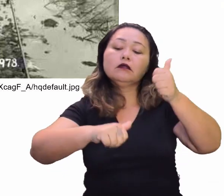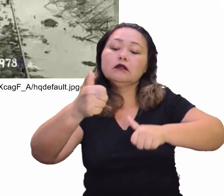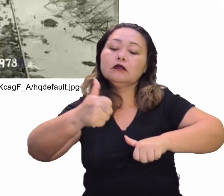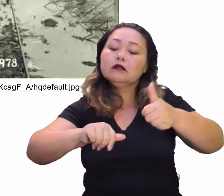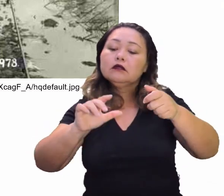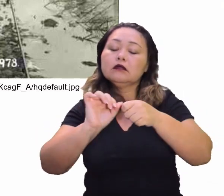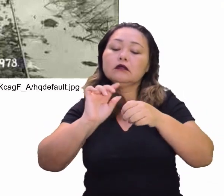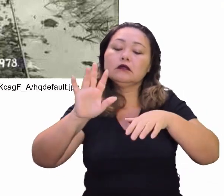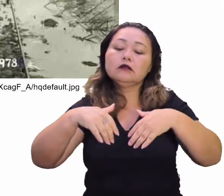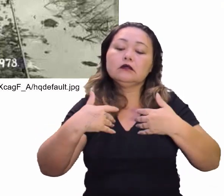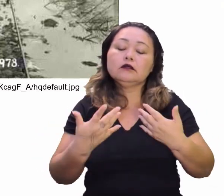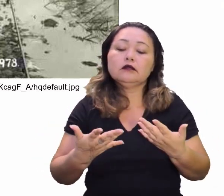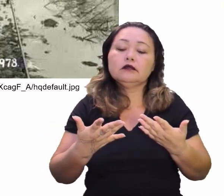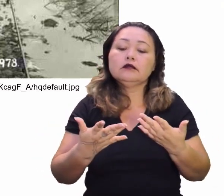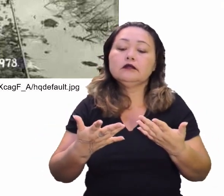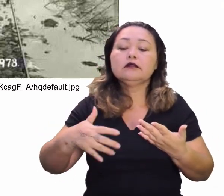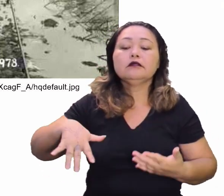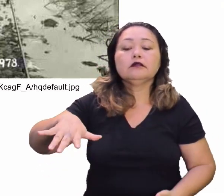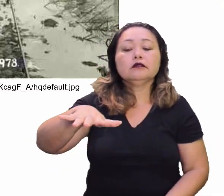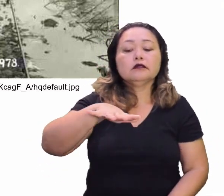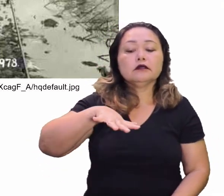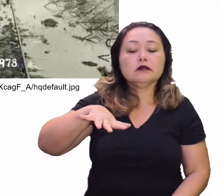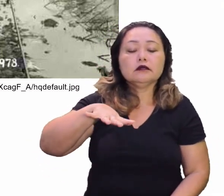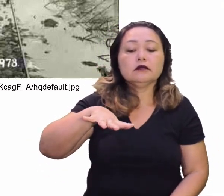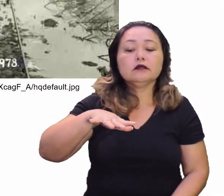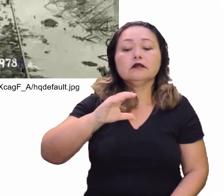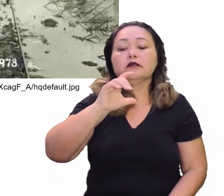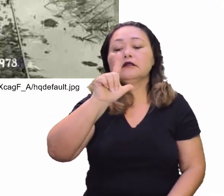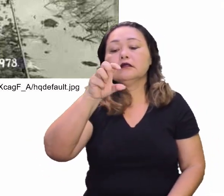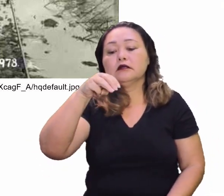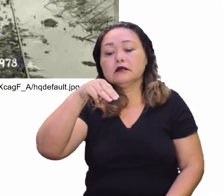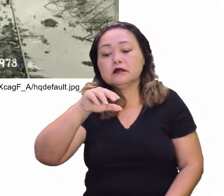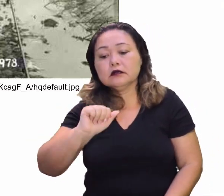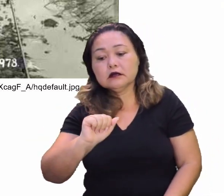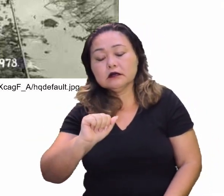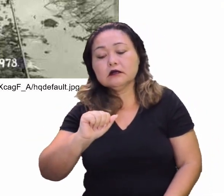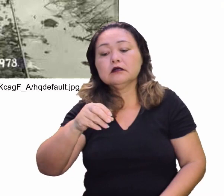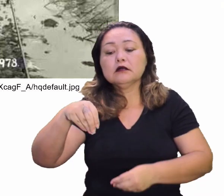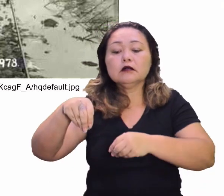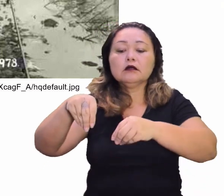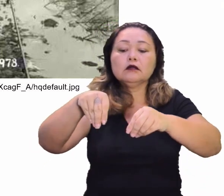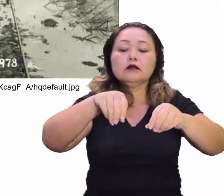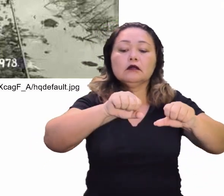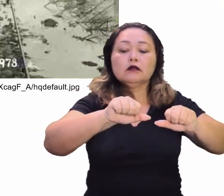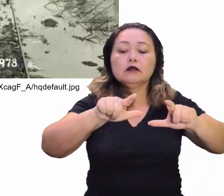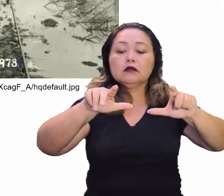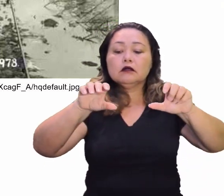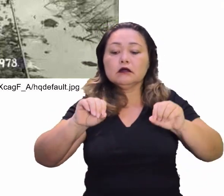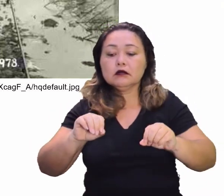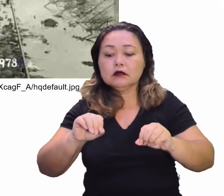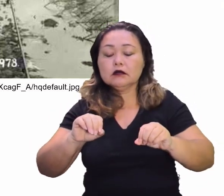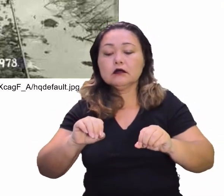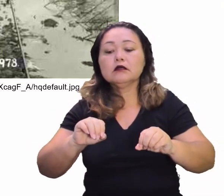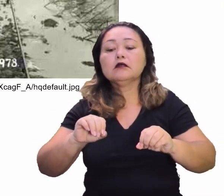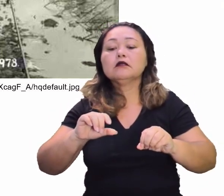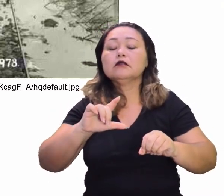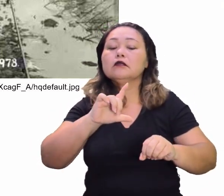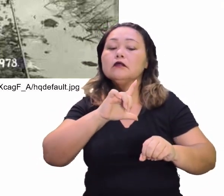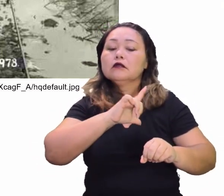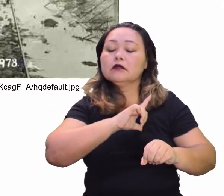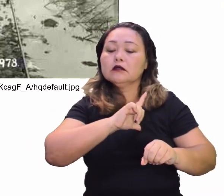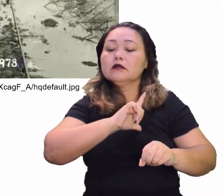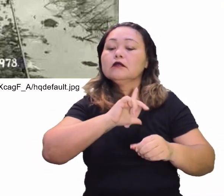análise, de levantamento sobre a região, como o clima, como solo, gerou